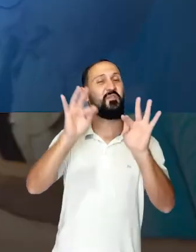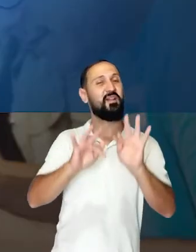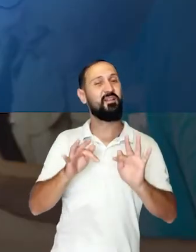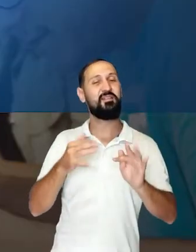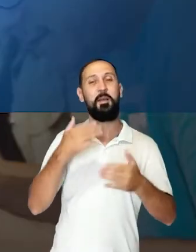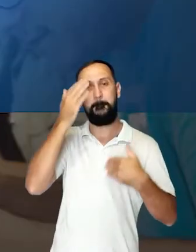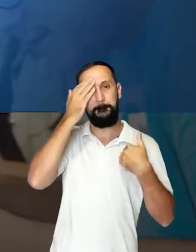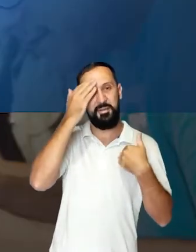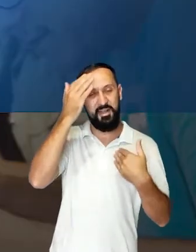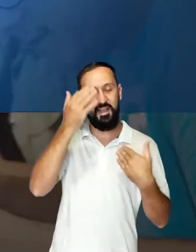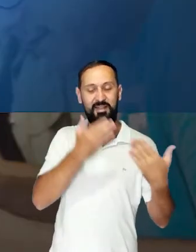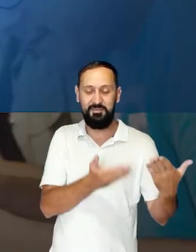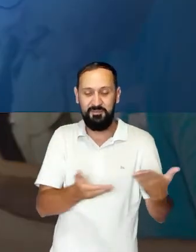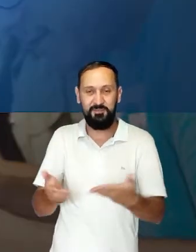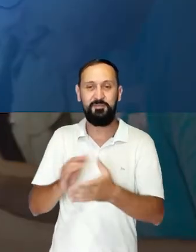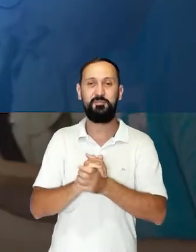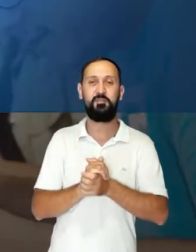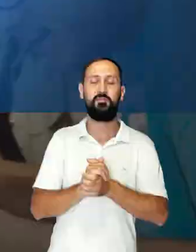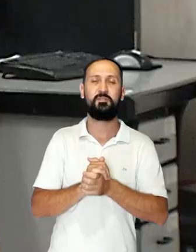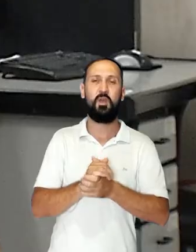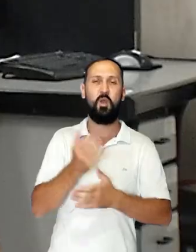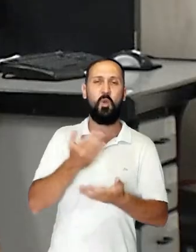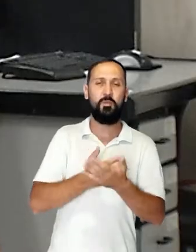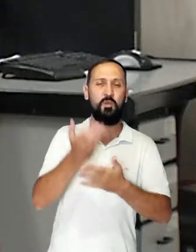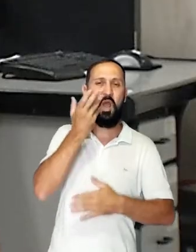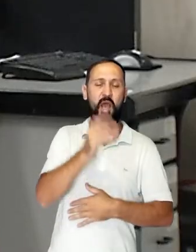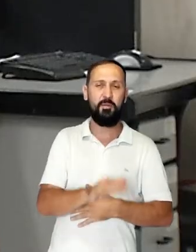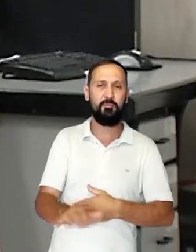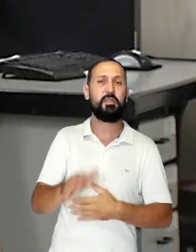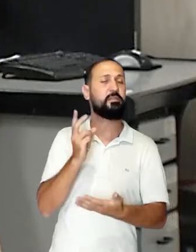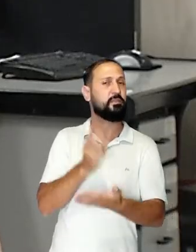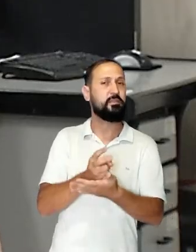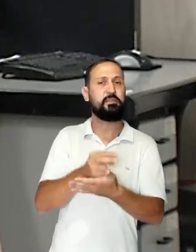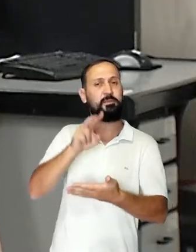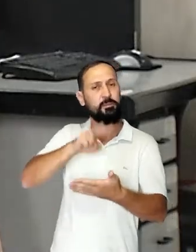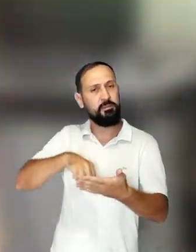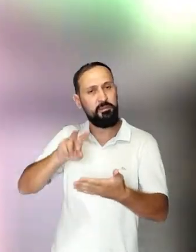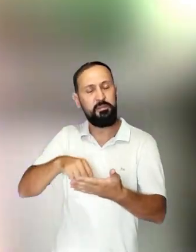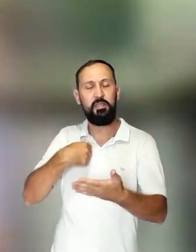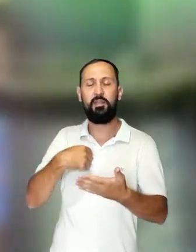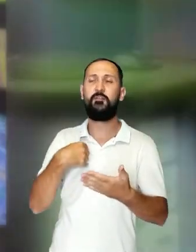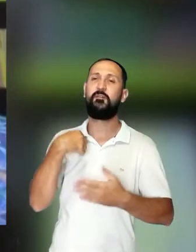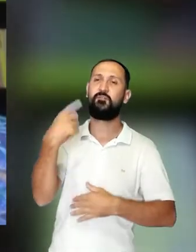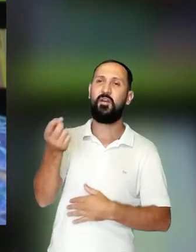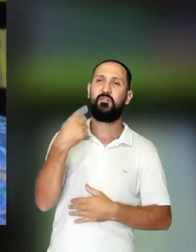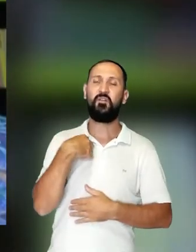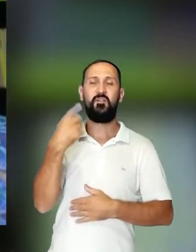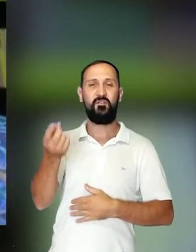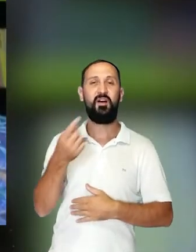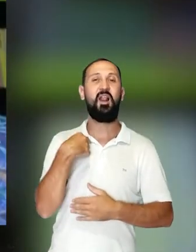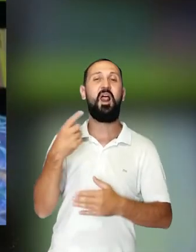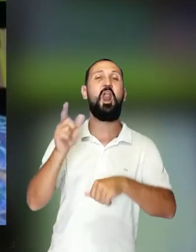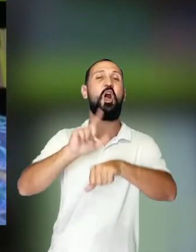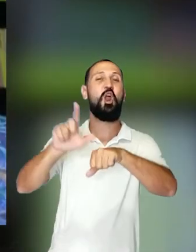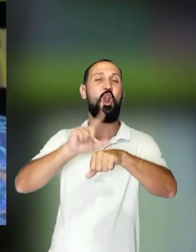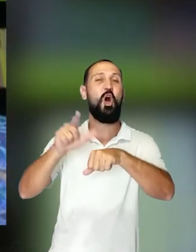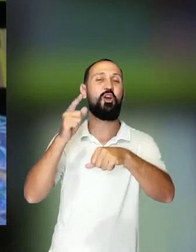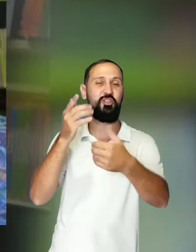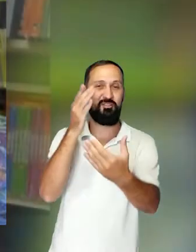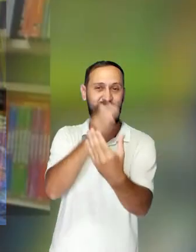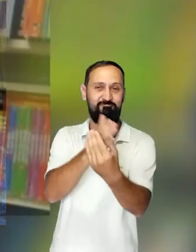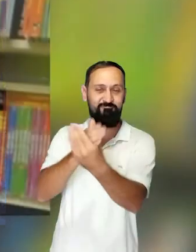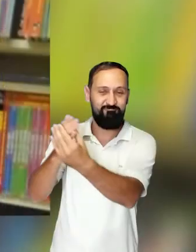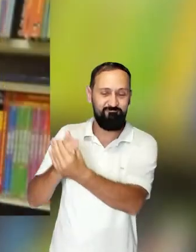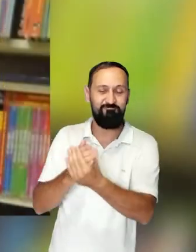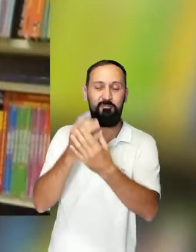muito feliz de estar aqui, obrigada por me receber. Sua infância foi marcada por leitura e muitas idas às livrarias, que